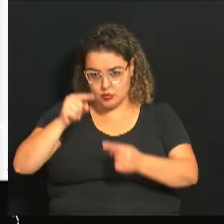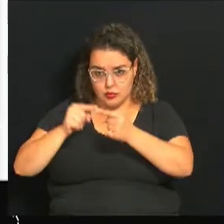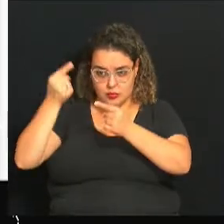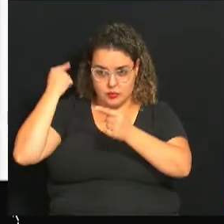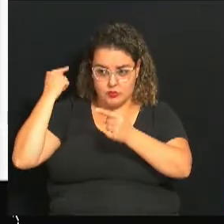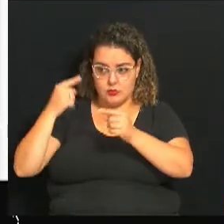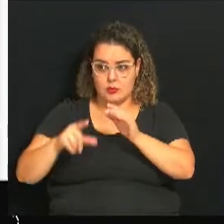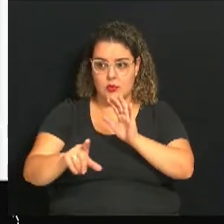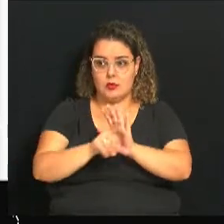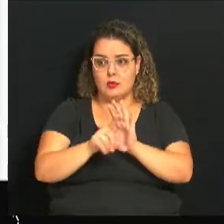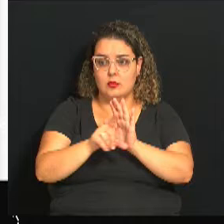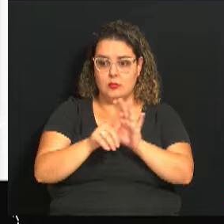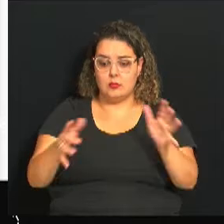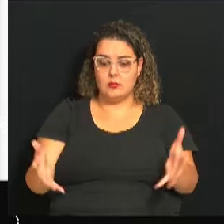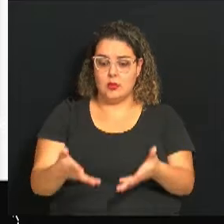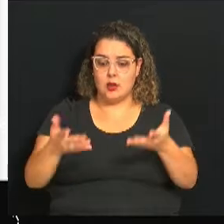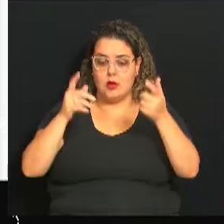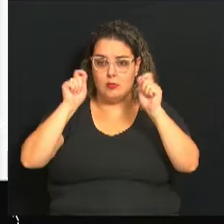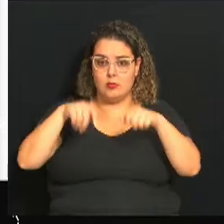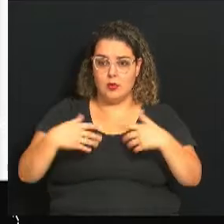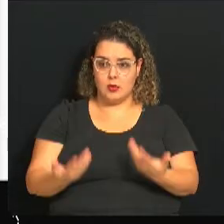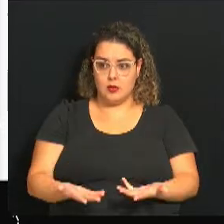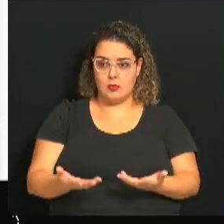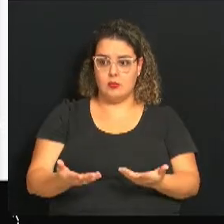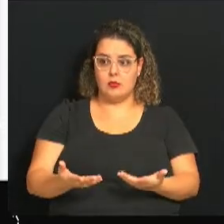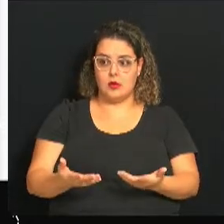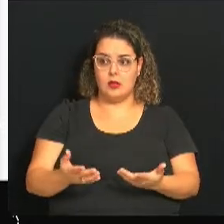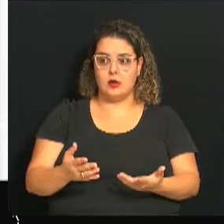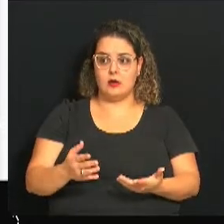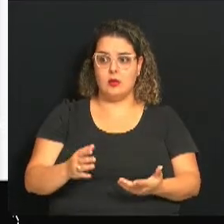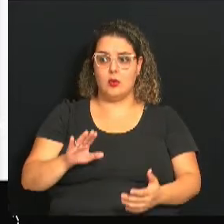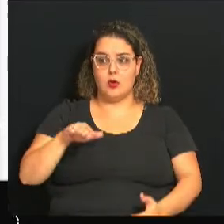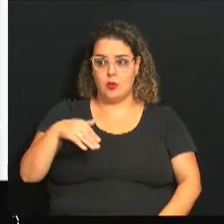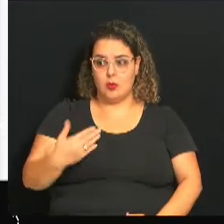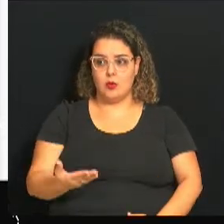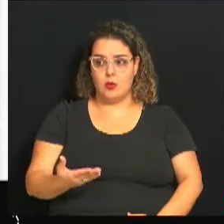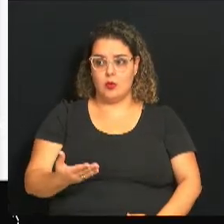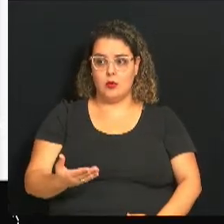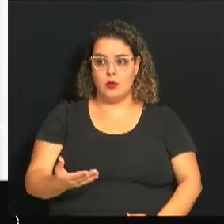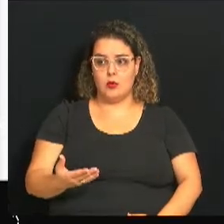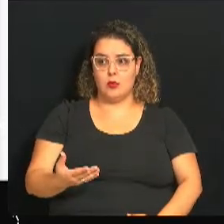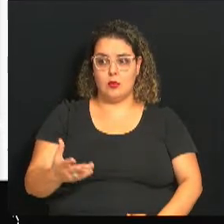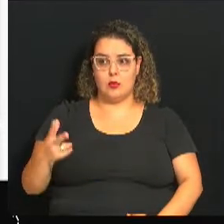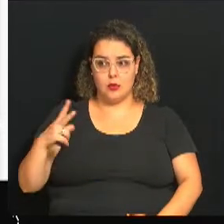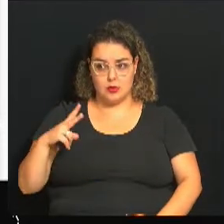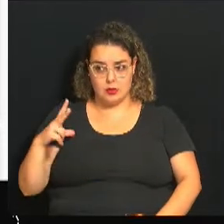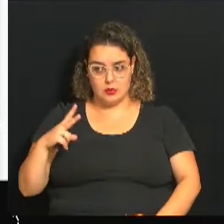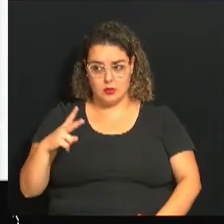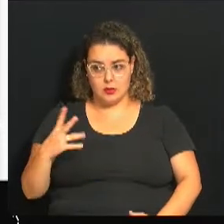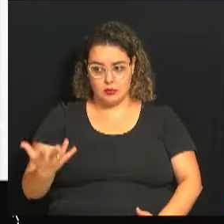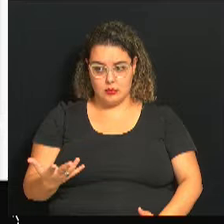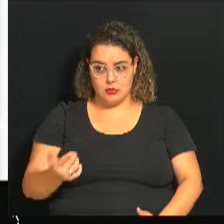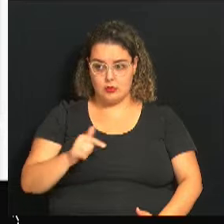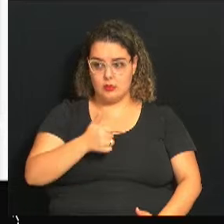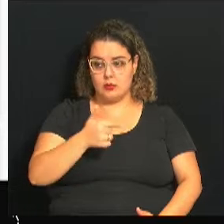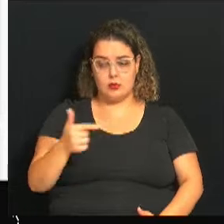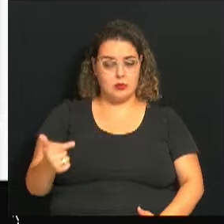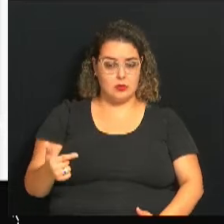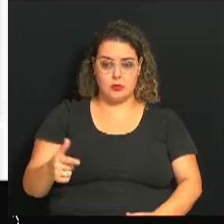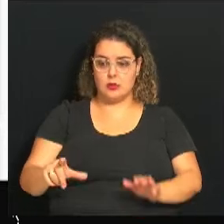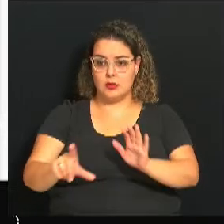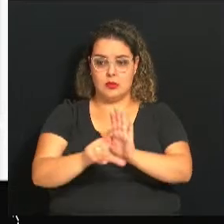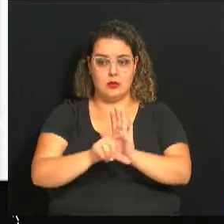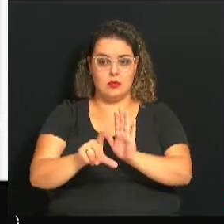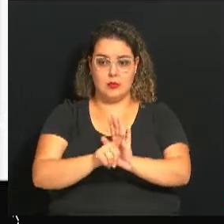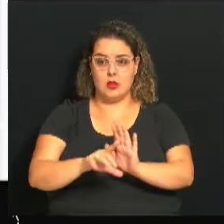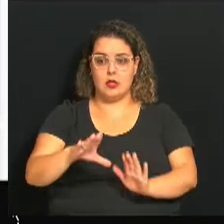potencial construtivo para bens tombados quando eles são bens particulares. Nós não temos uma lei